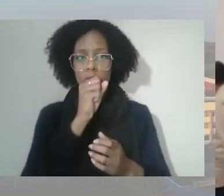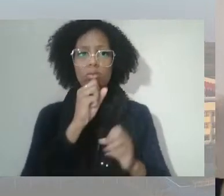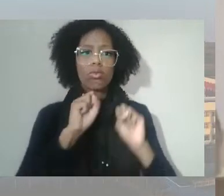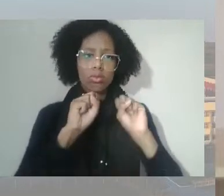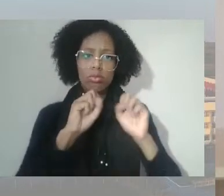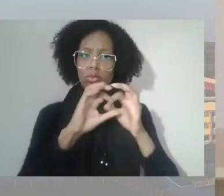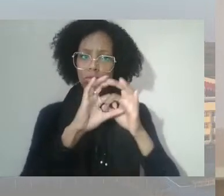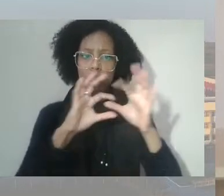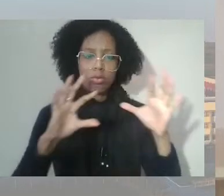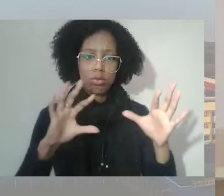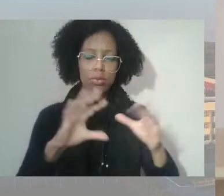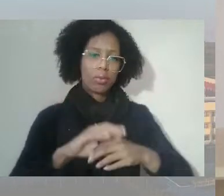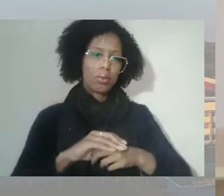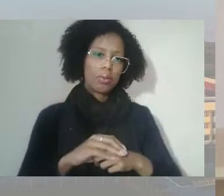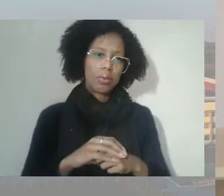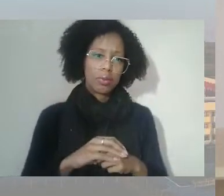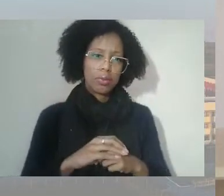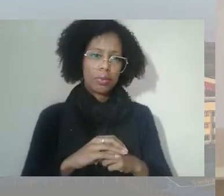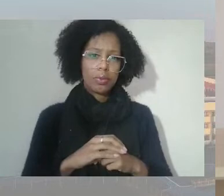Cássio.